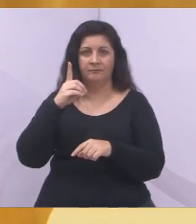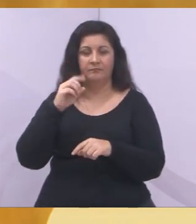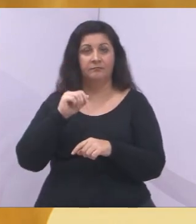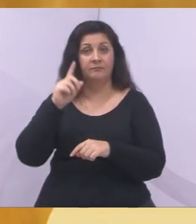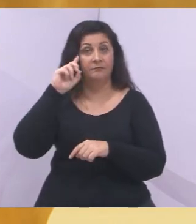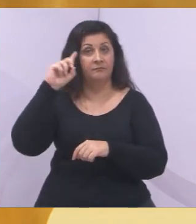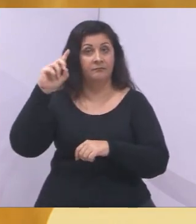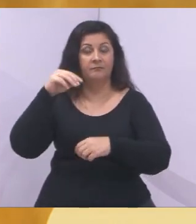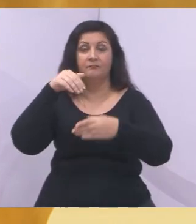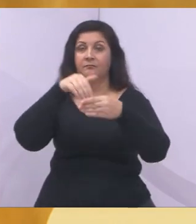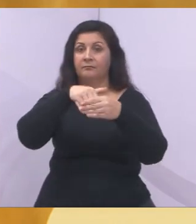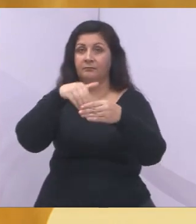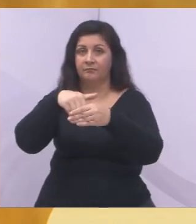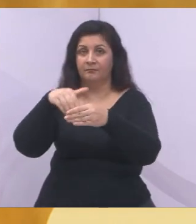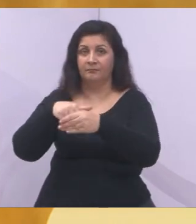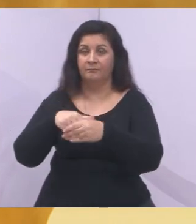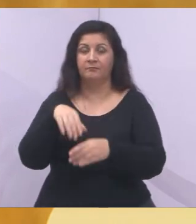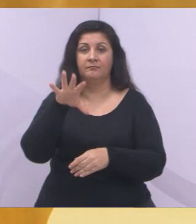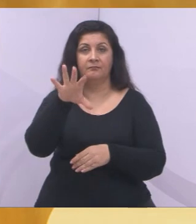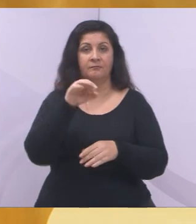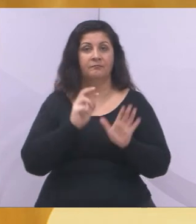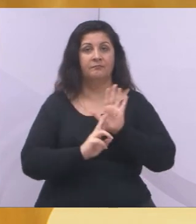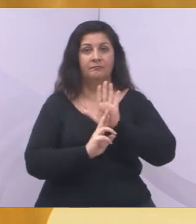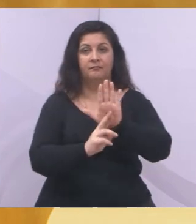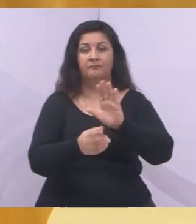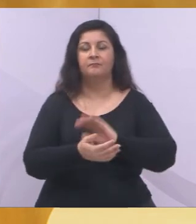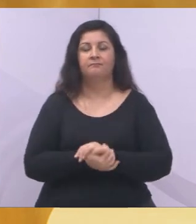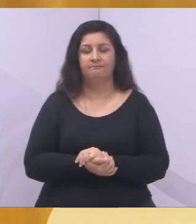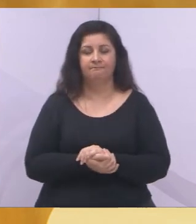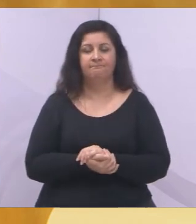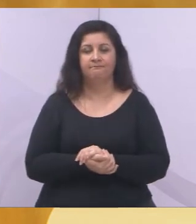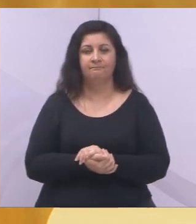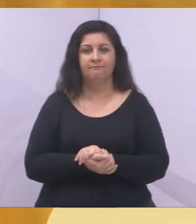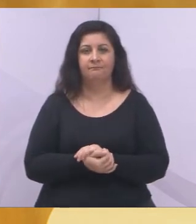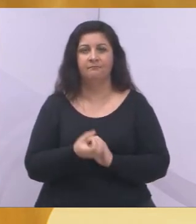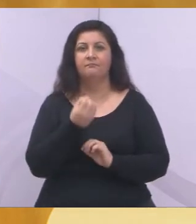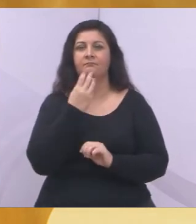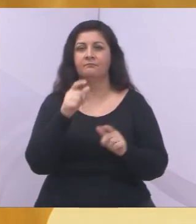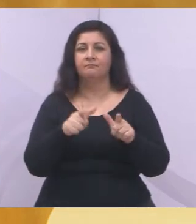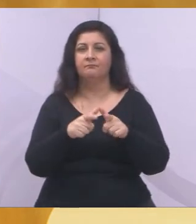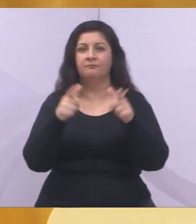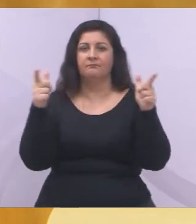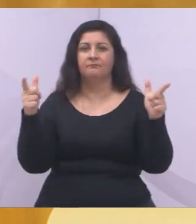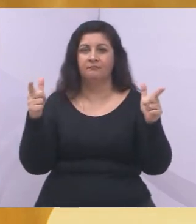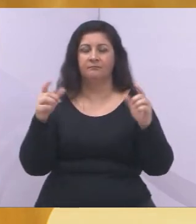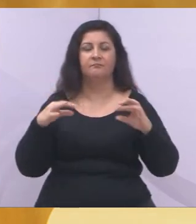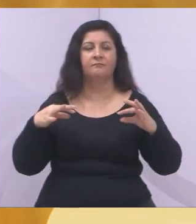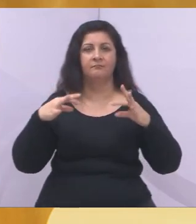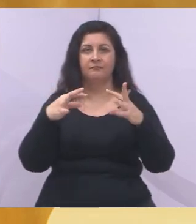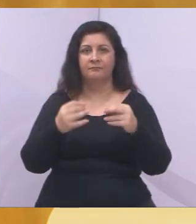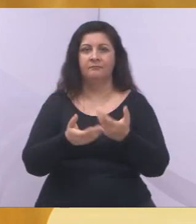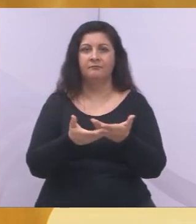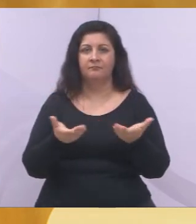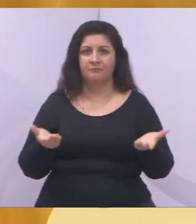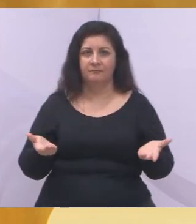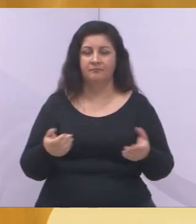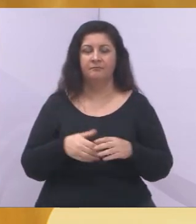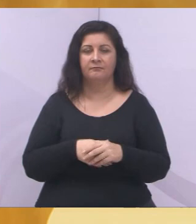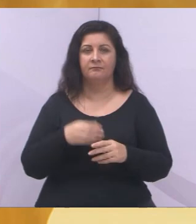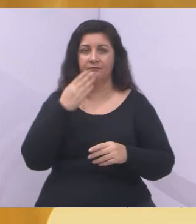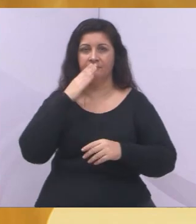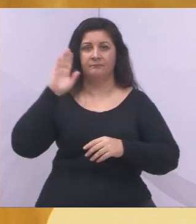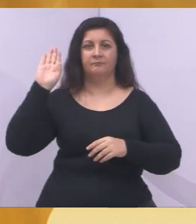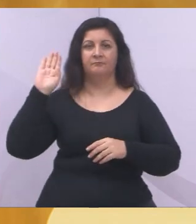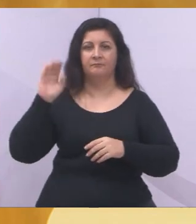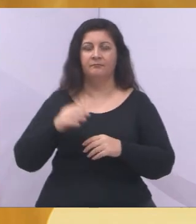de eleição, onde as pessoas vão aí escolher os seus representantes, desejar aí boa sorte para todos aí que são candidatos e que as